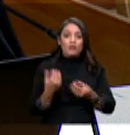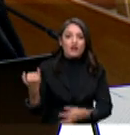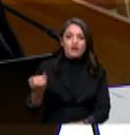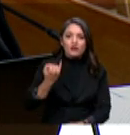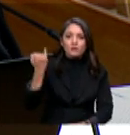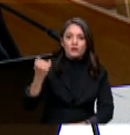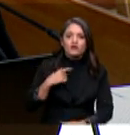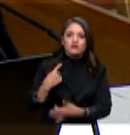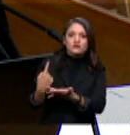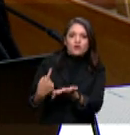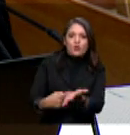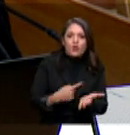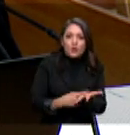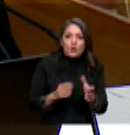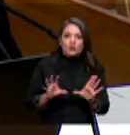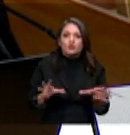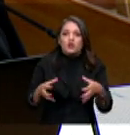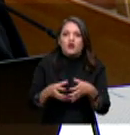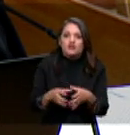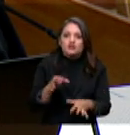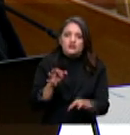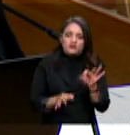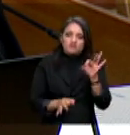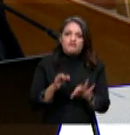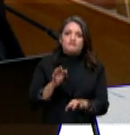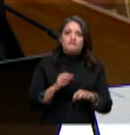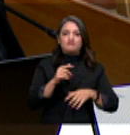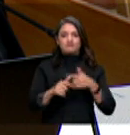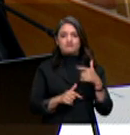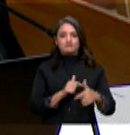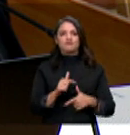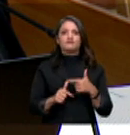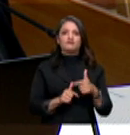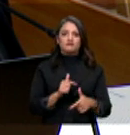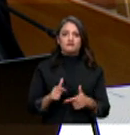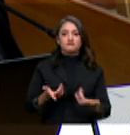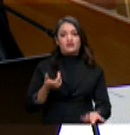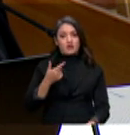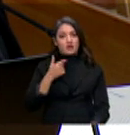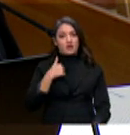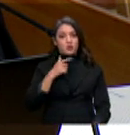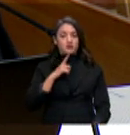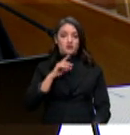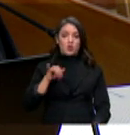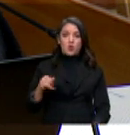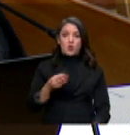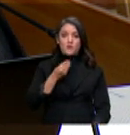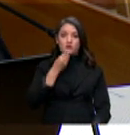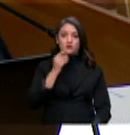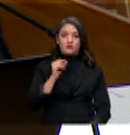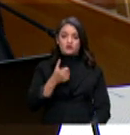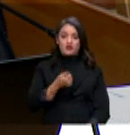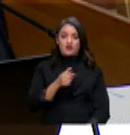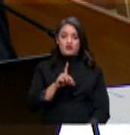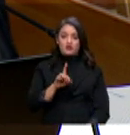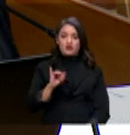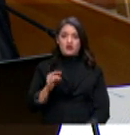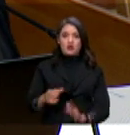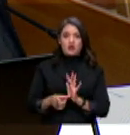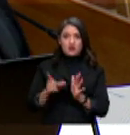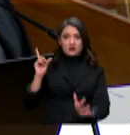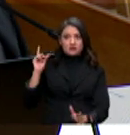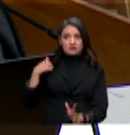acordos coletivos na justiça trabalhista. Eu tive a oportunidade, nas ADIs anteriores,